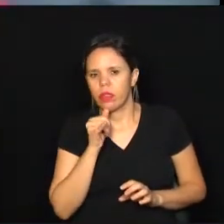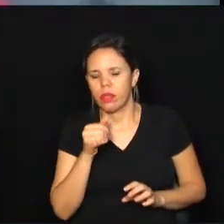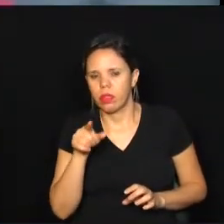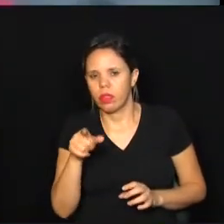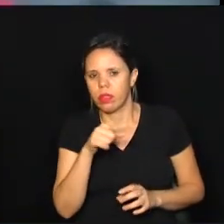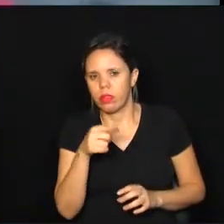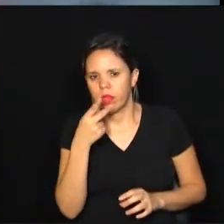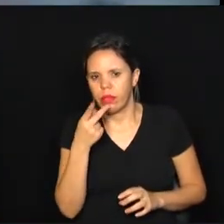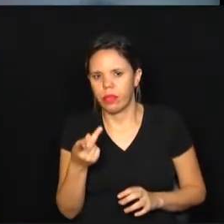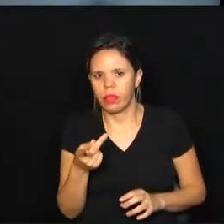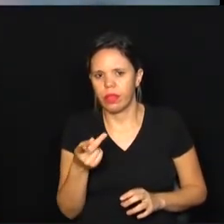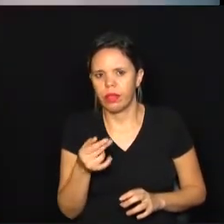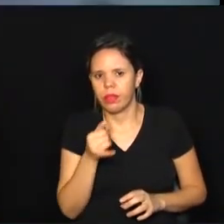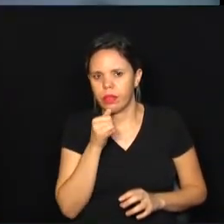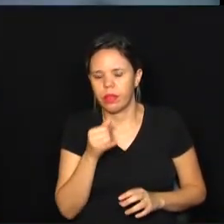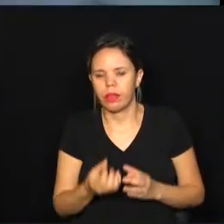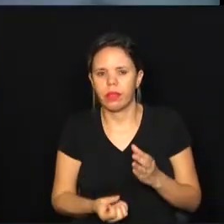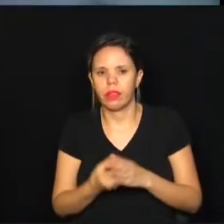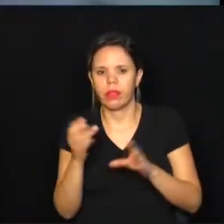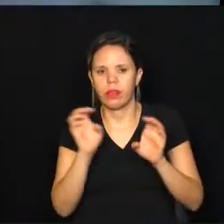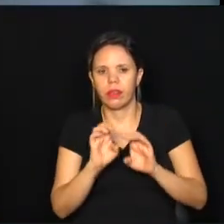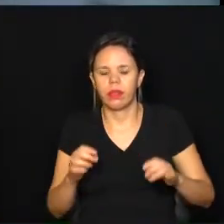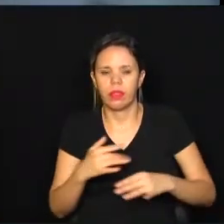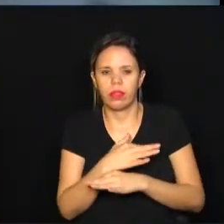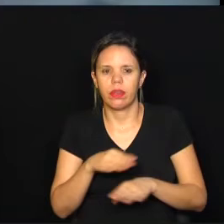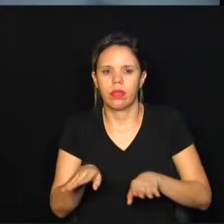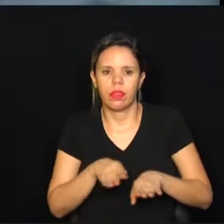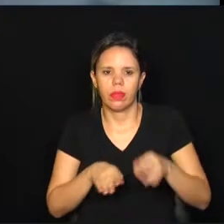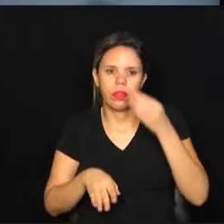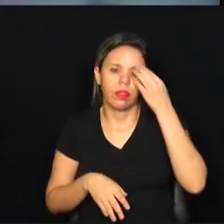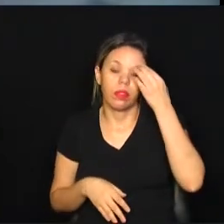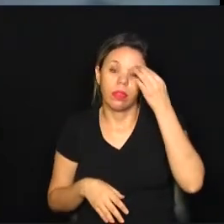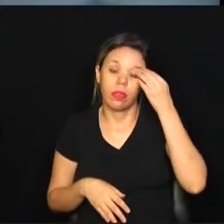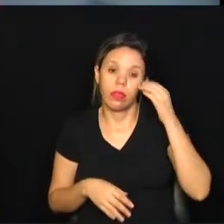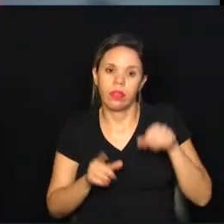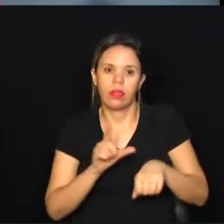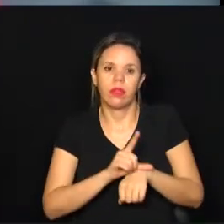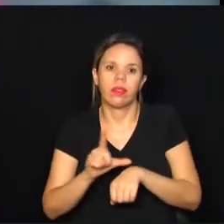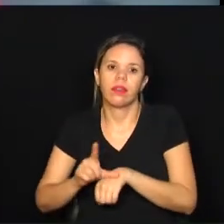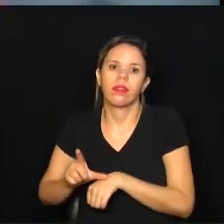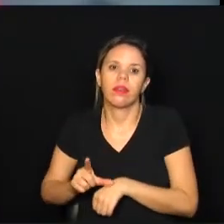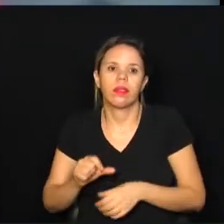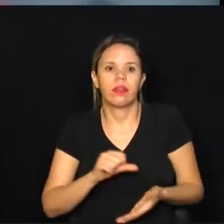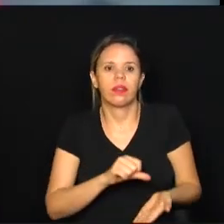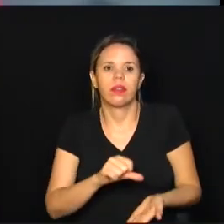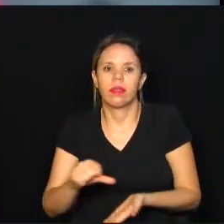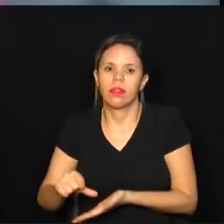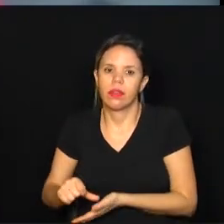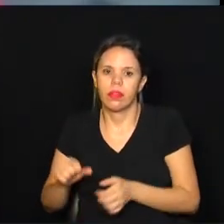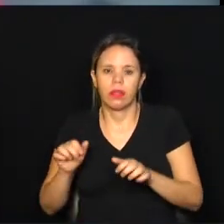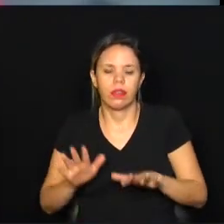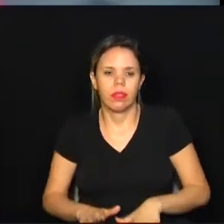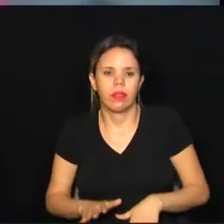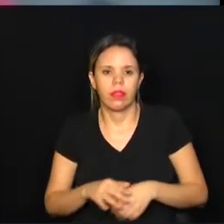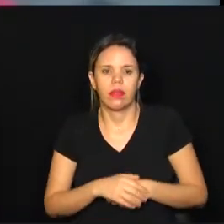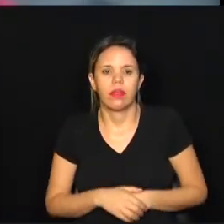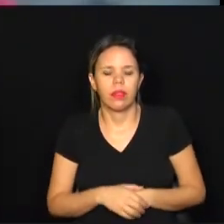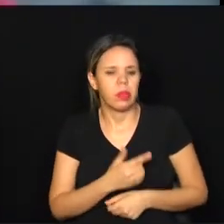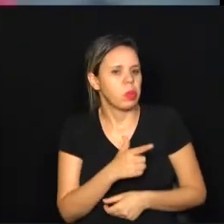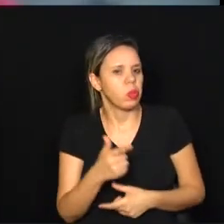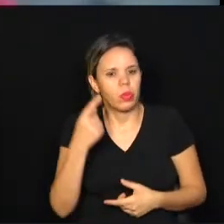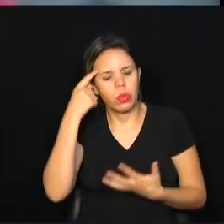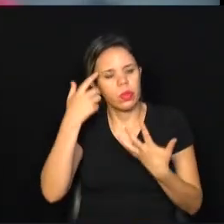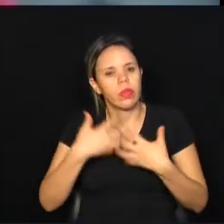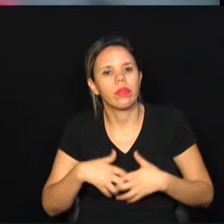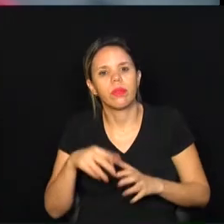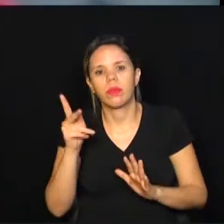vocês falaram, né, que veio a estrutura de mobilidade e os comerciantes locais não foram pensados